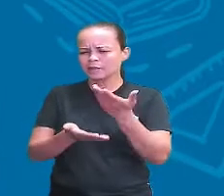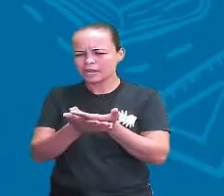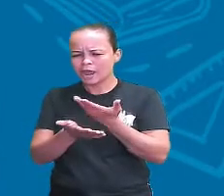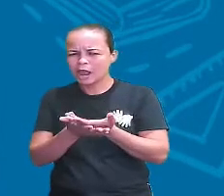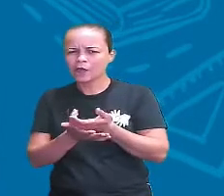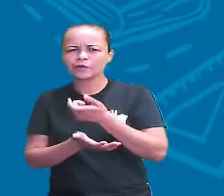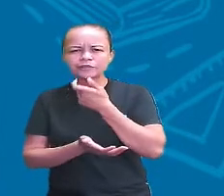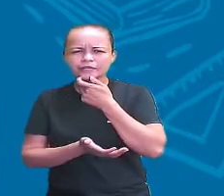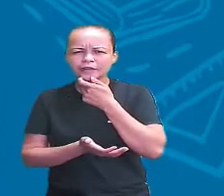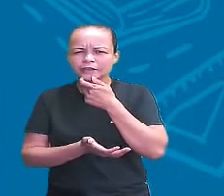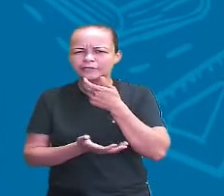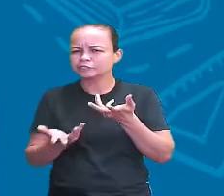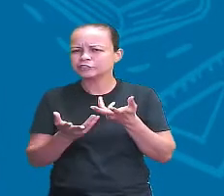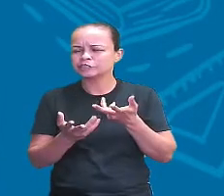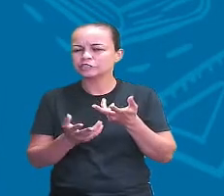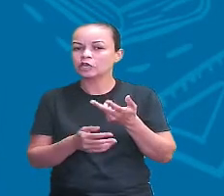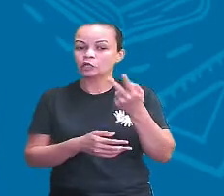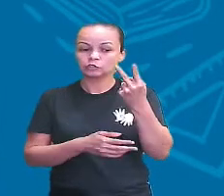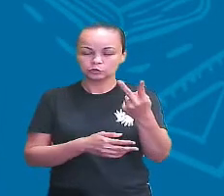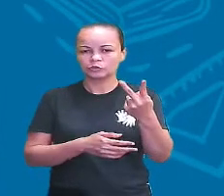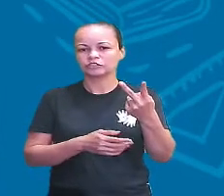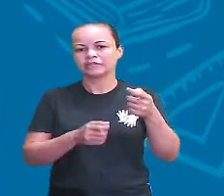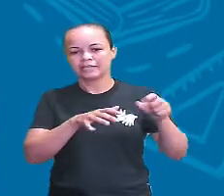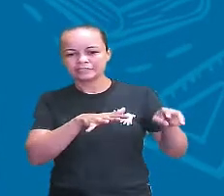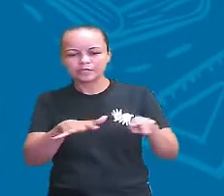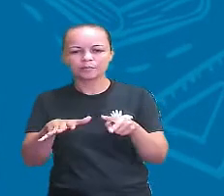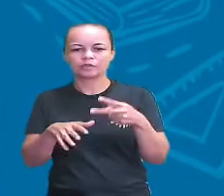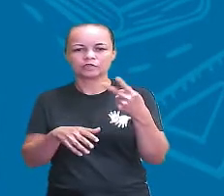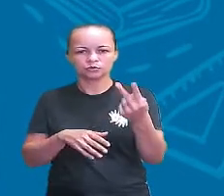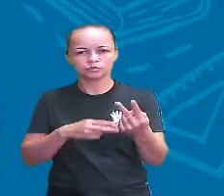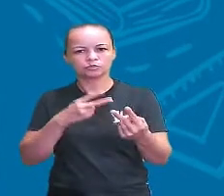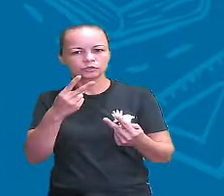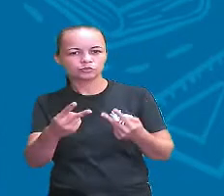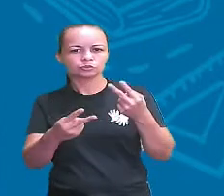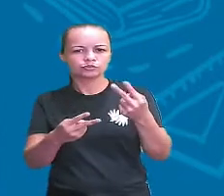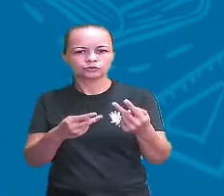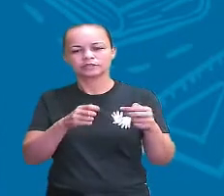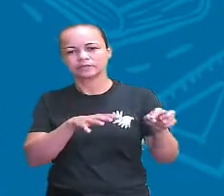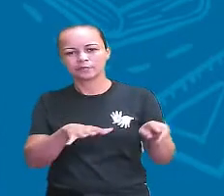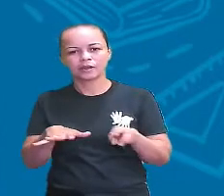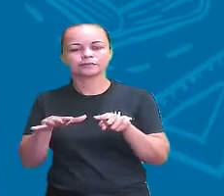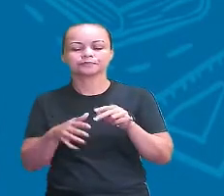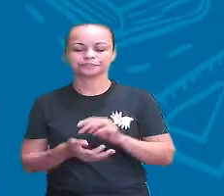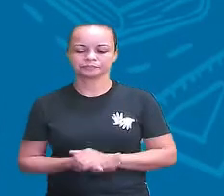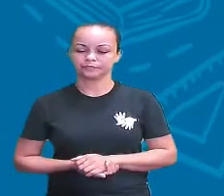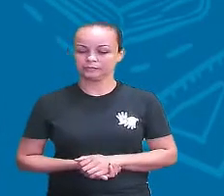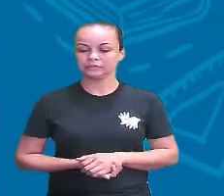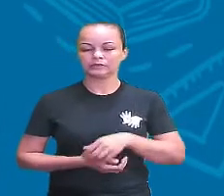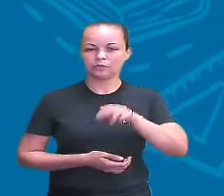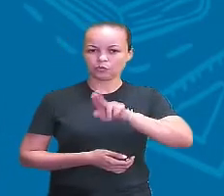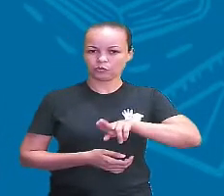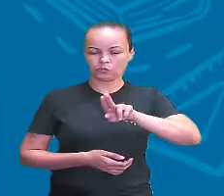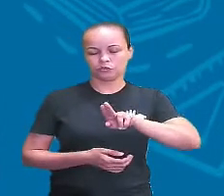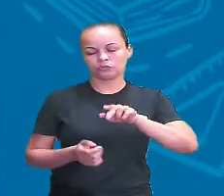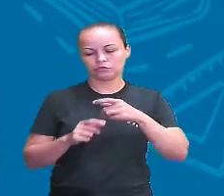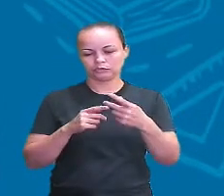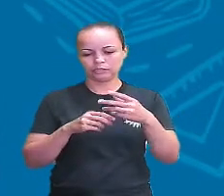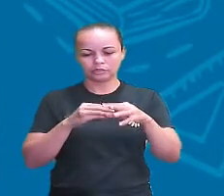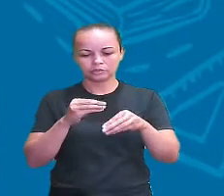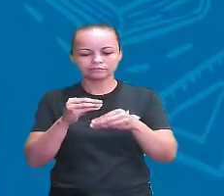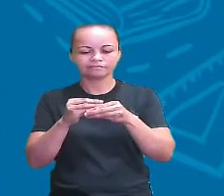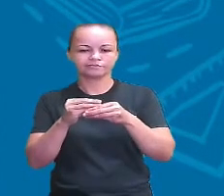inglês 2 vezes por semana, certo? Agora, gente, o uso aí de how often foi